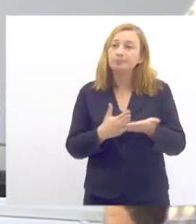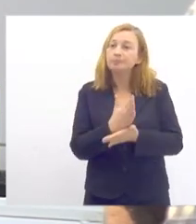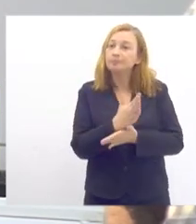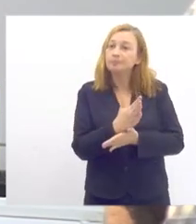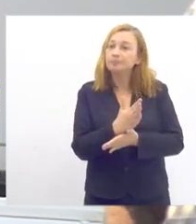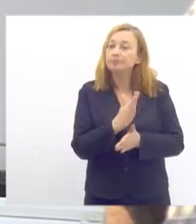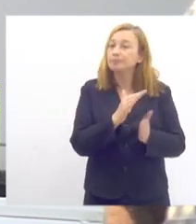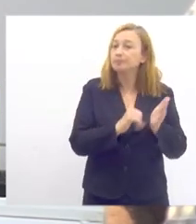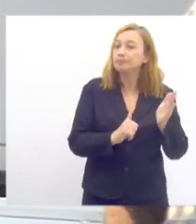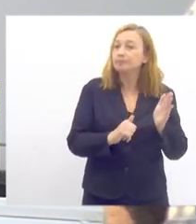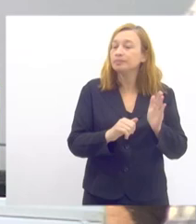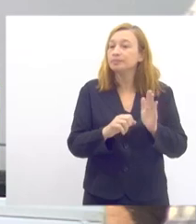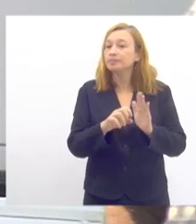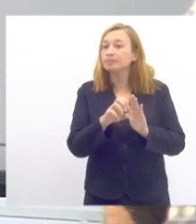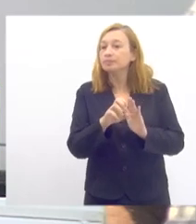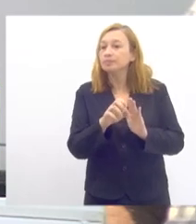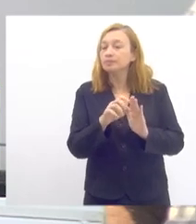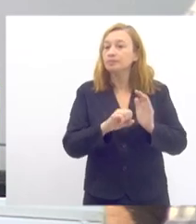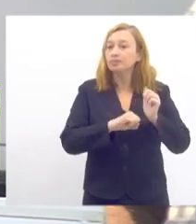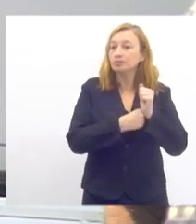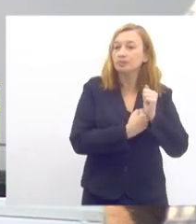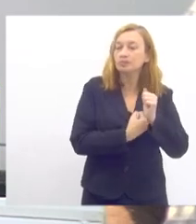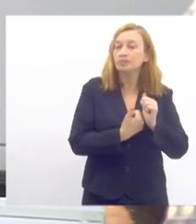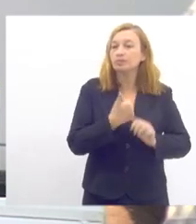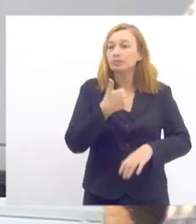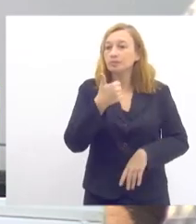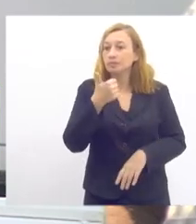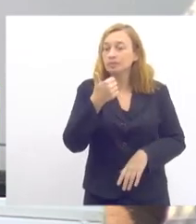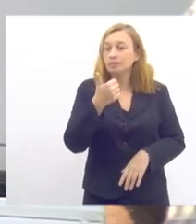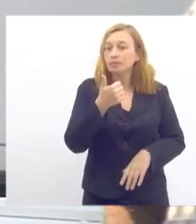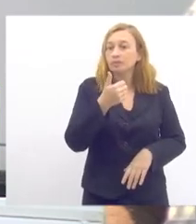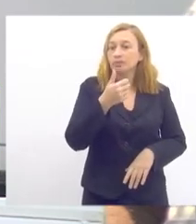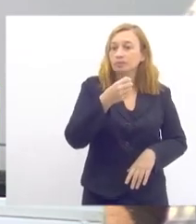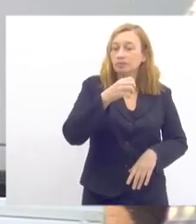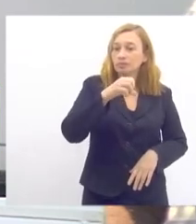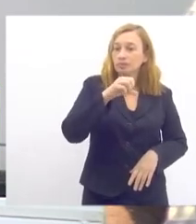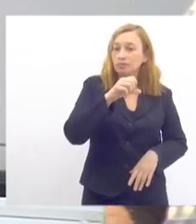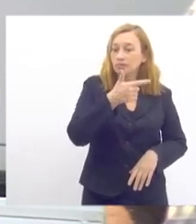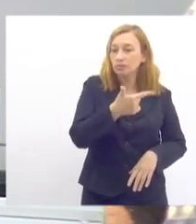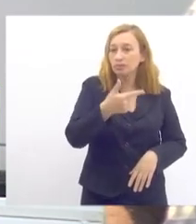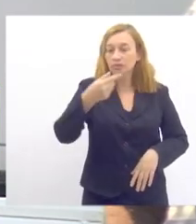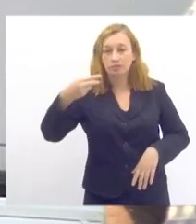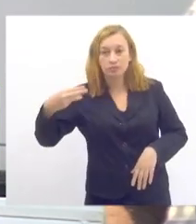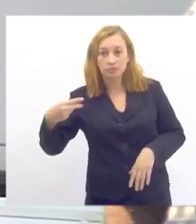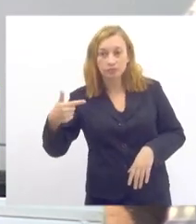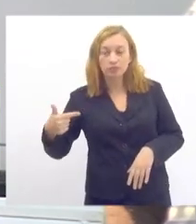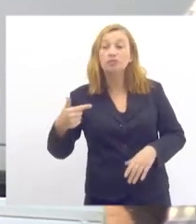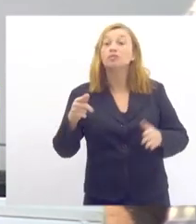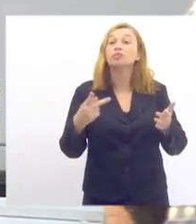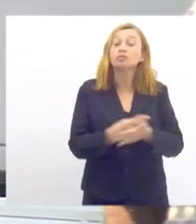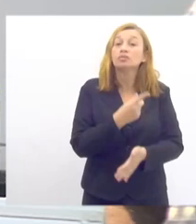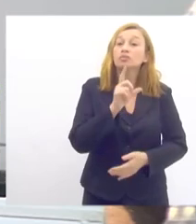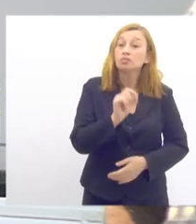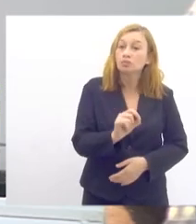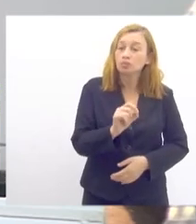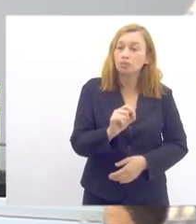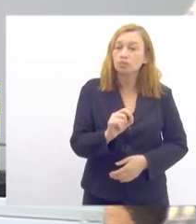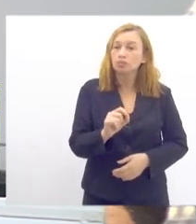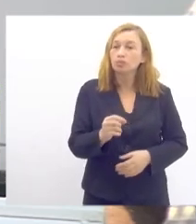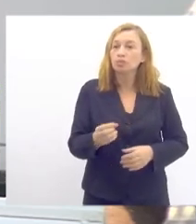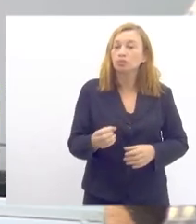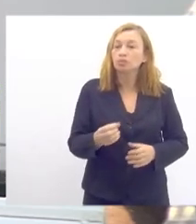com derrubada do veto, da Lei 9580 de 2022. O que aconteceu? Quando você institui um tributo